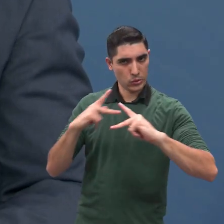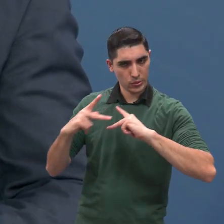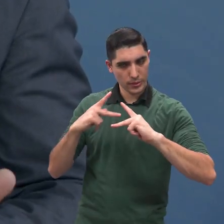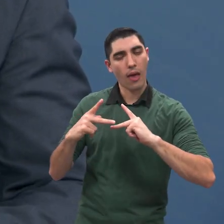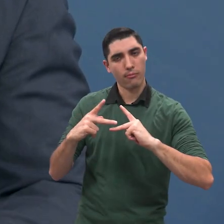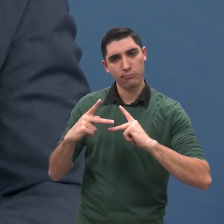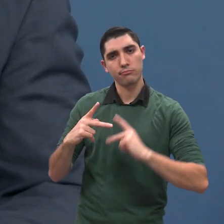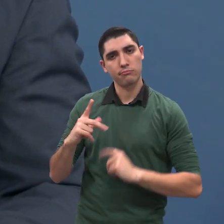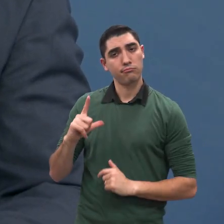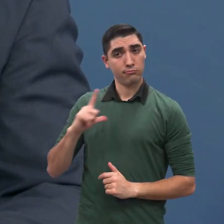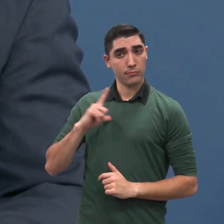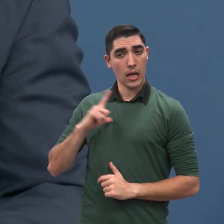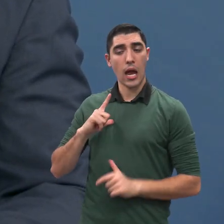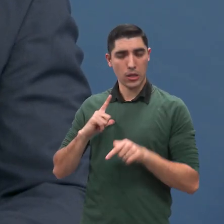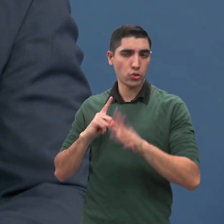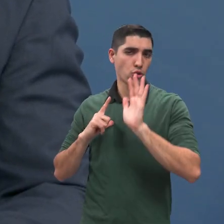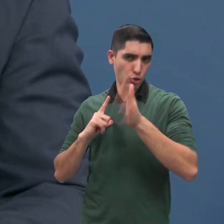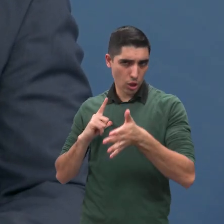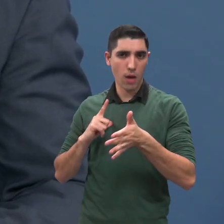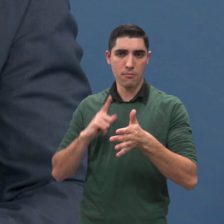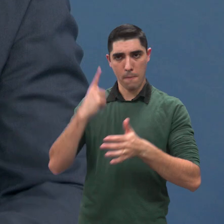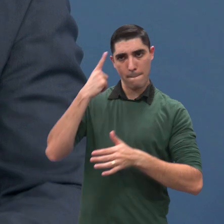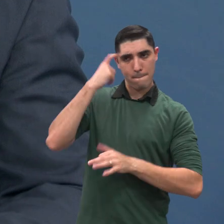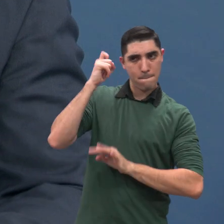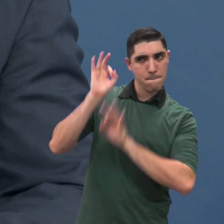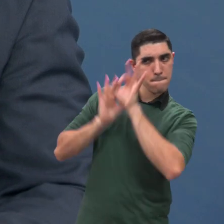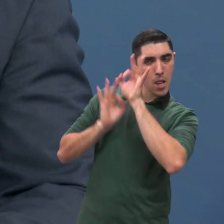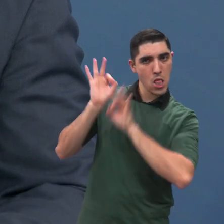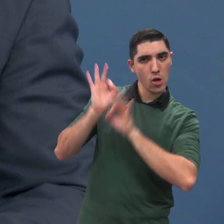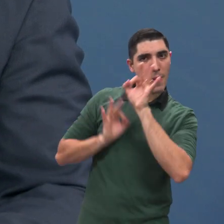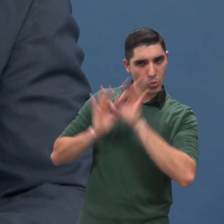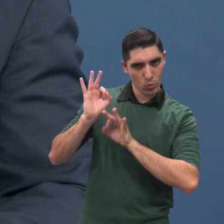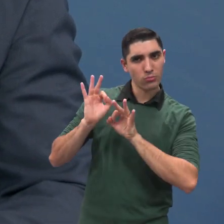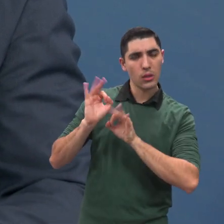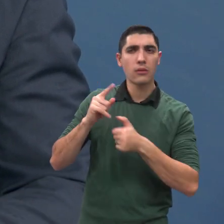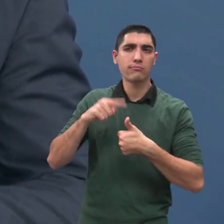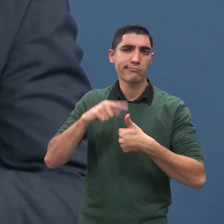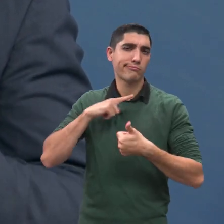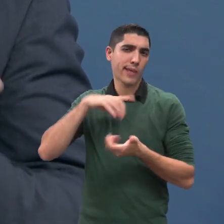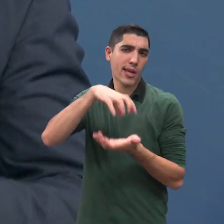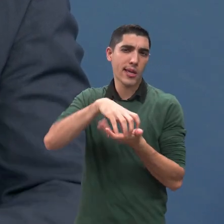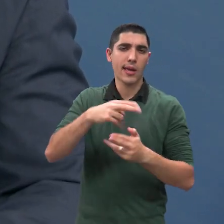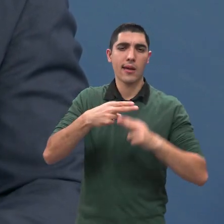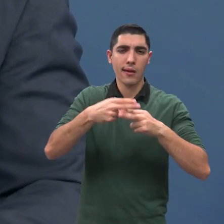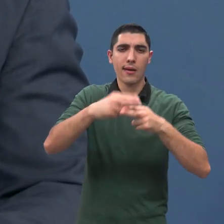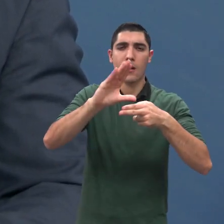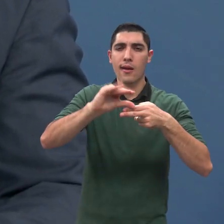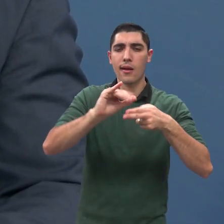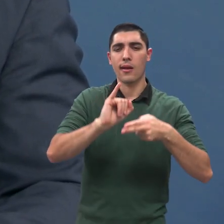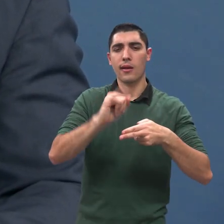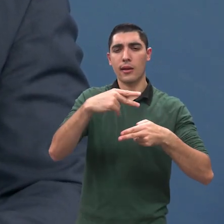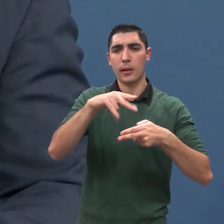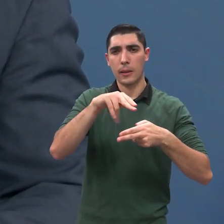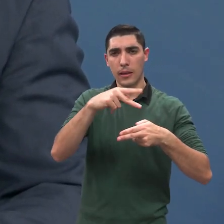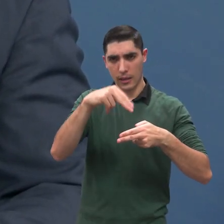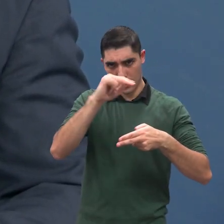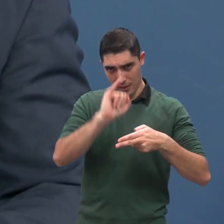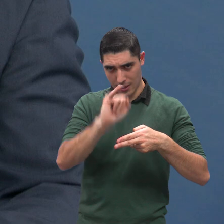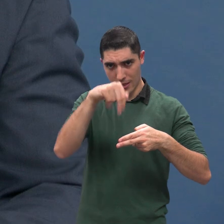São José dos Campos, né? O planejamento é muito forte por causa do INPE, por causa da Univap. É uma